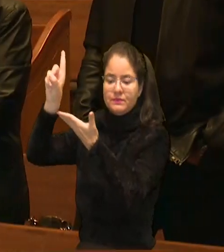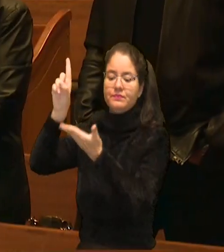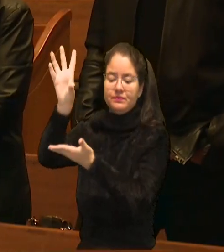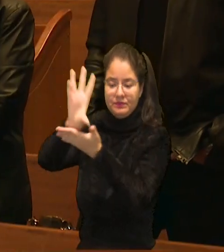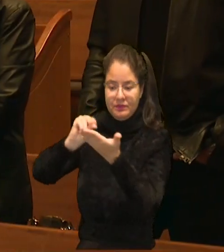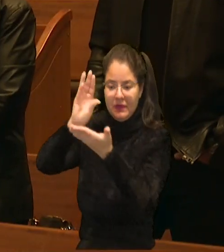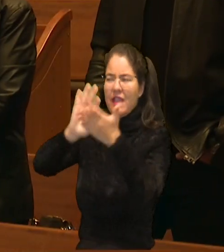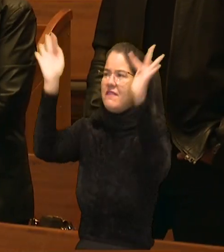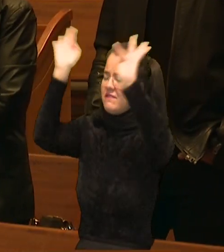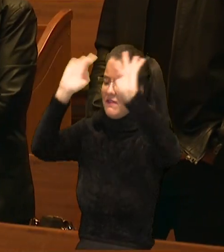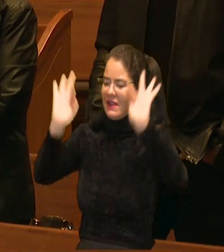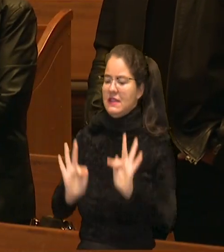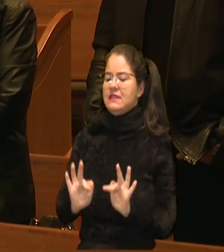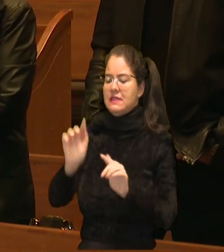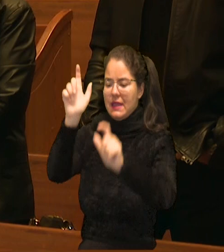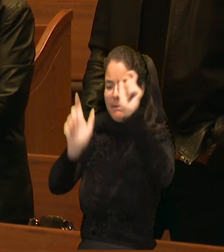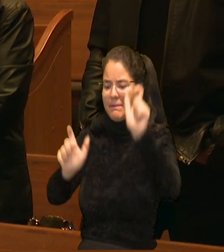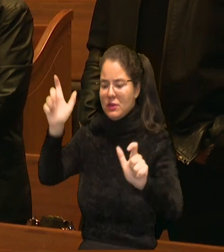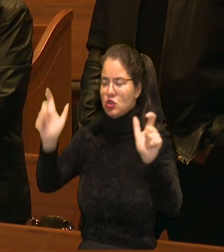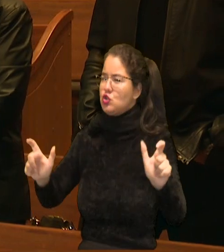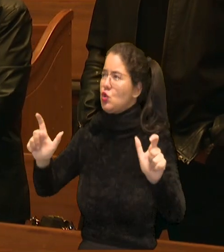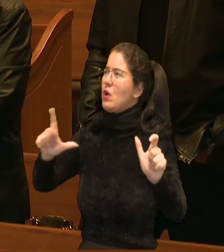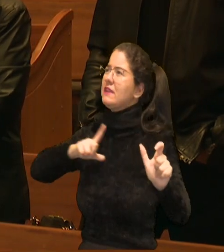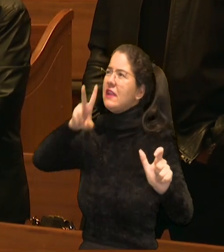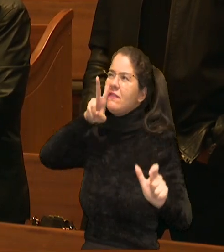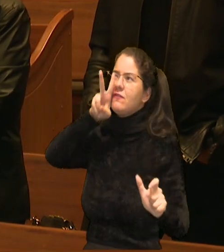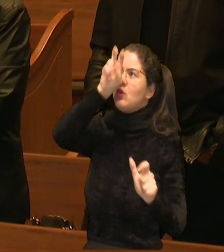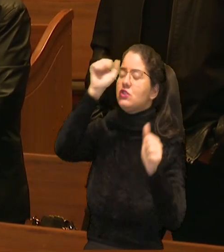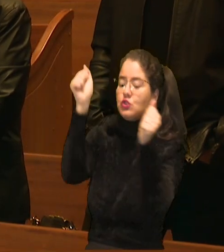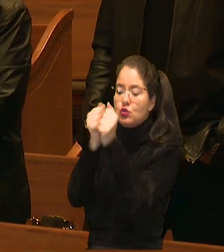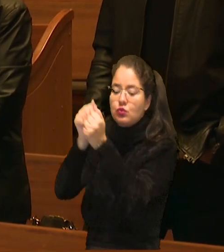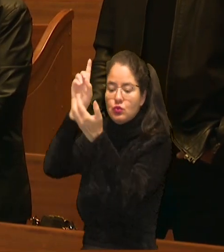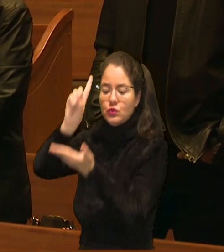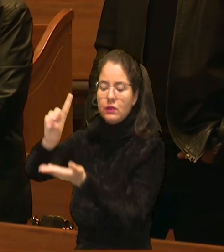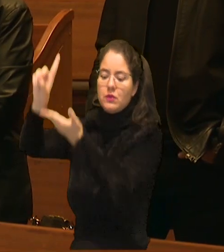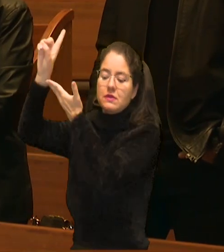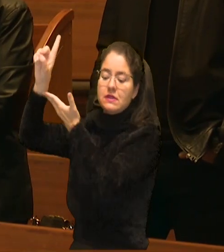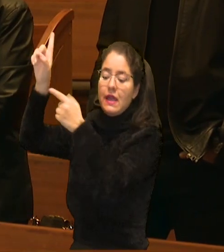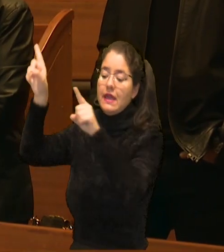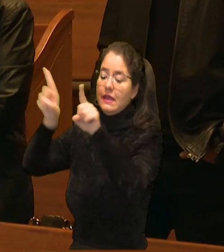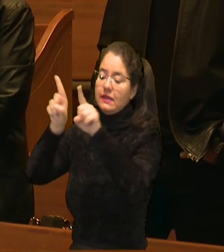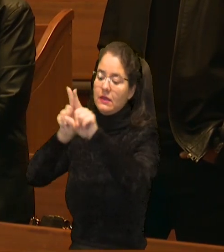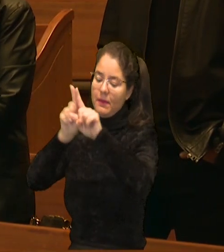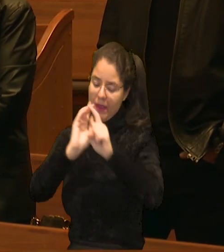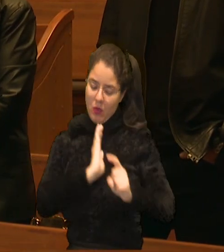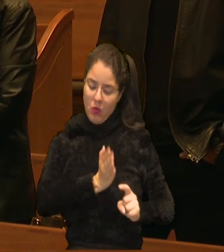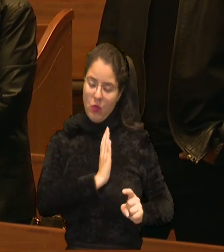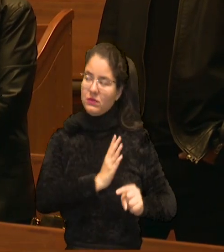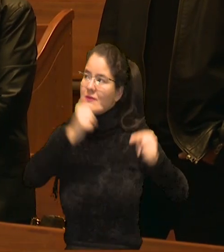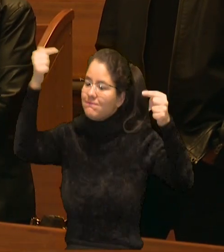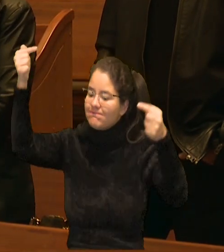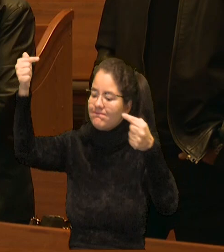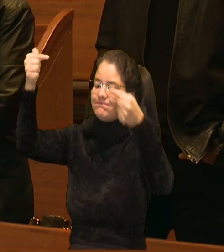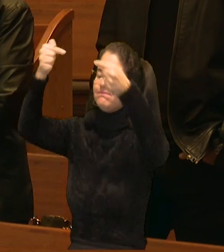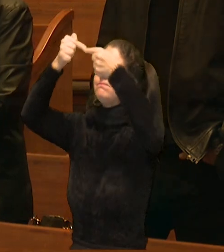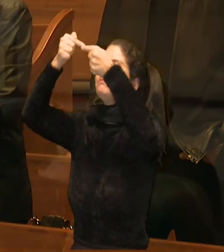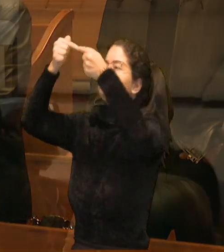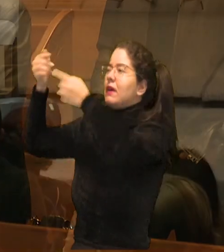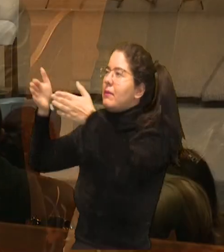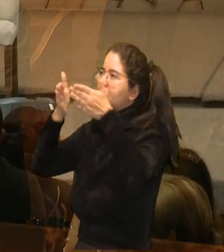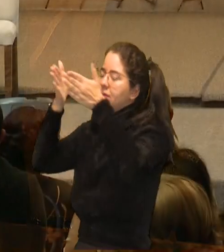Bem-aventurado o homem cuja força está em ti, em cujo coração se encontram os